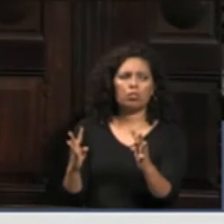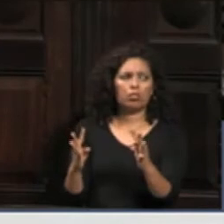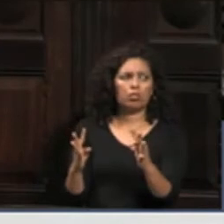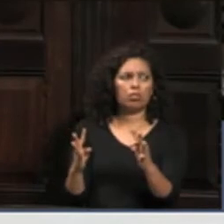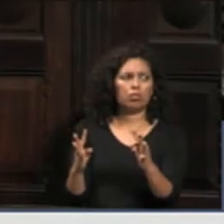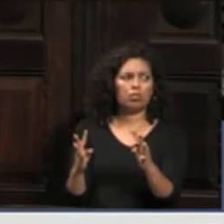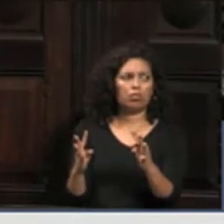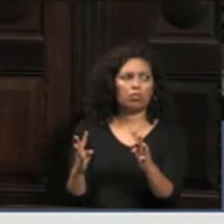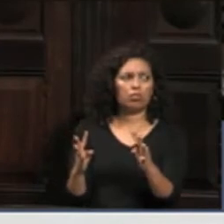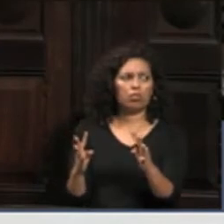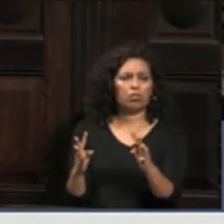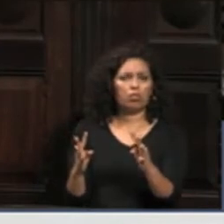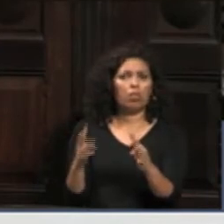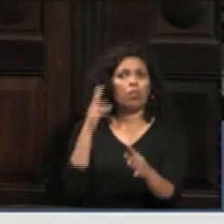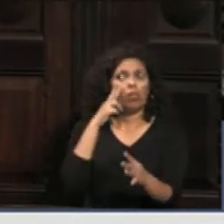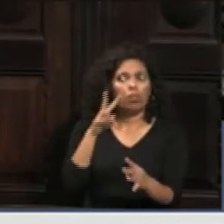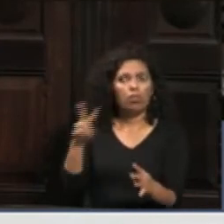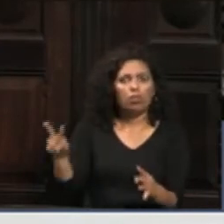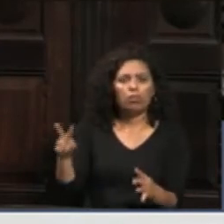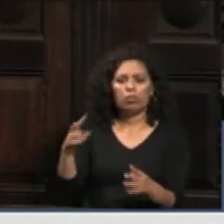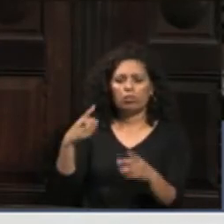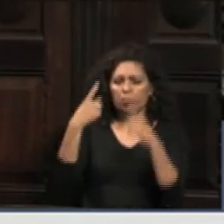sendo inclusive vítimas